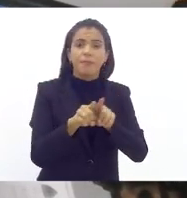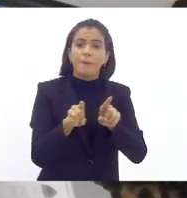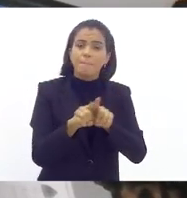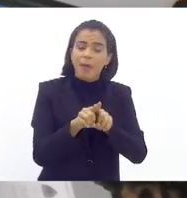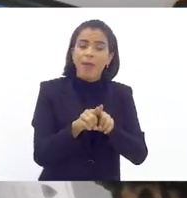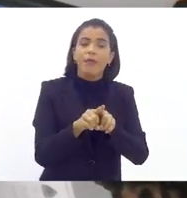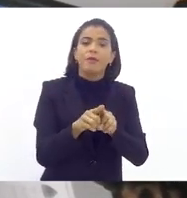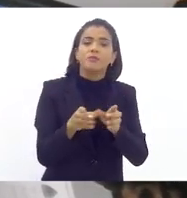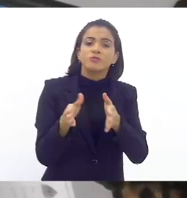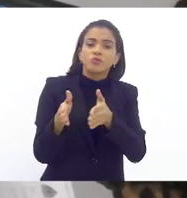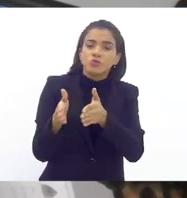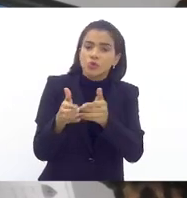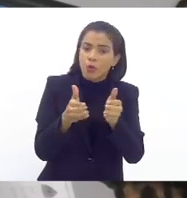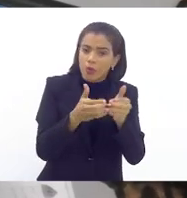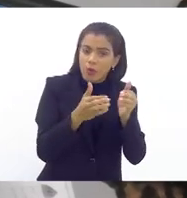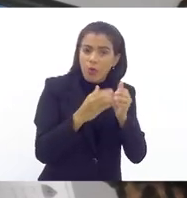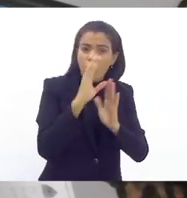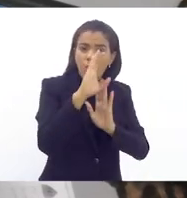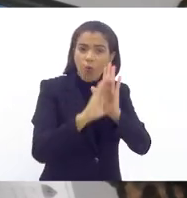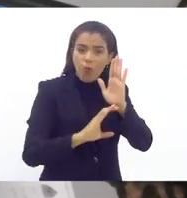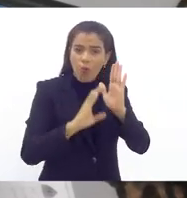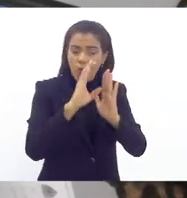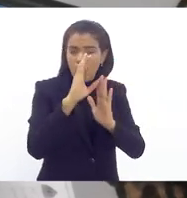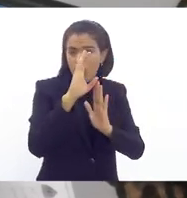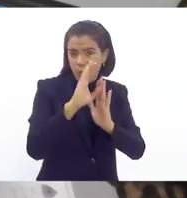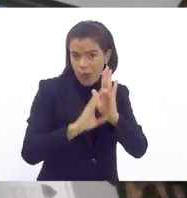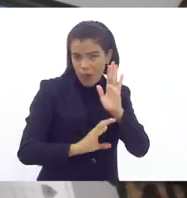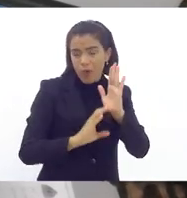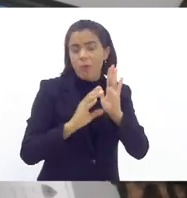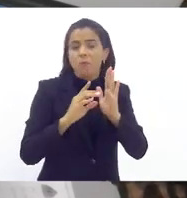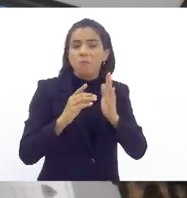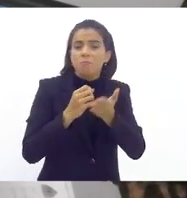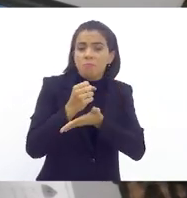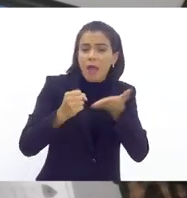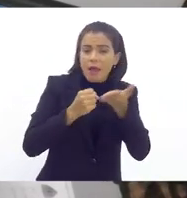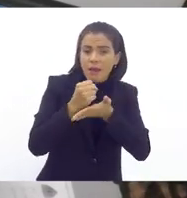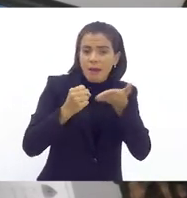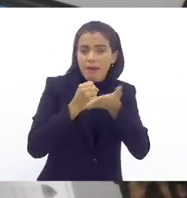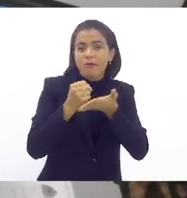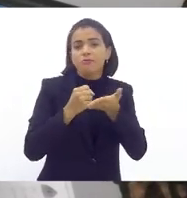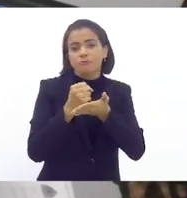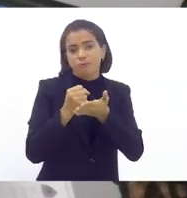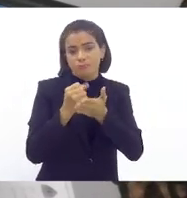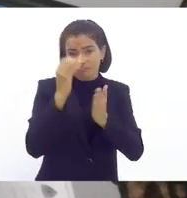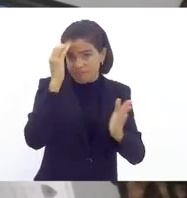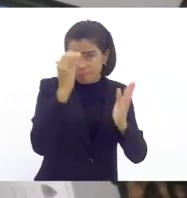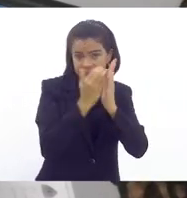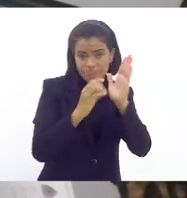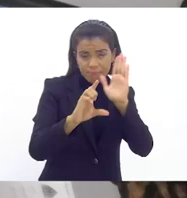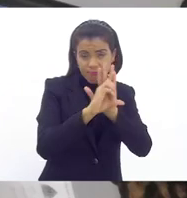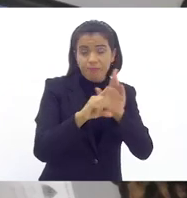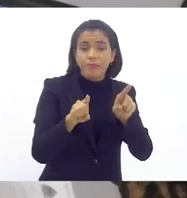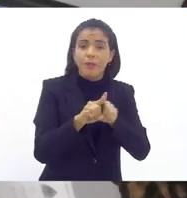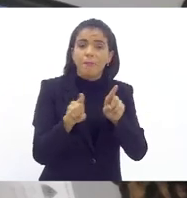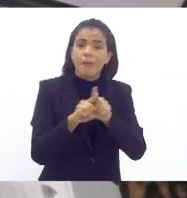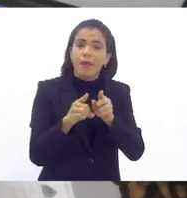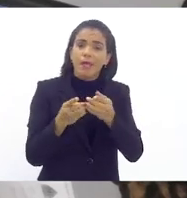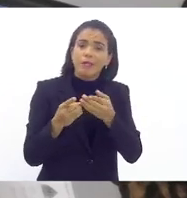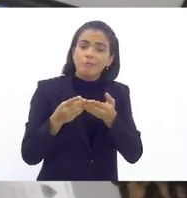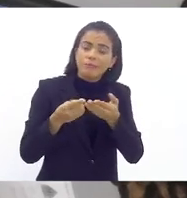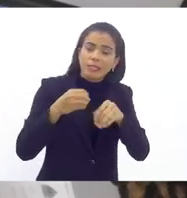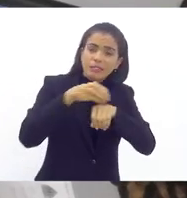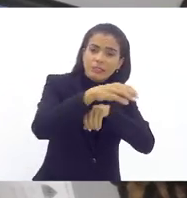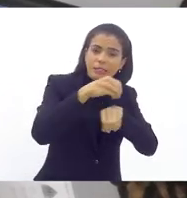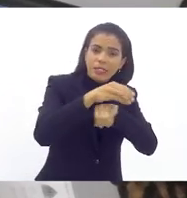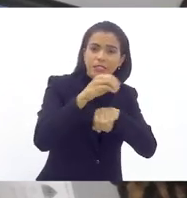requisição requisição informações sobre o currículo mínimo exigido pelo Estado para a aplicação também da lei. Indicação ao Estado para a criação de